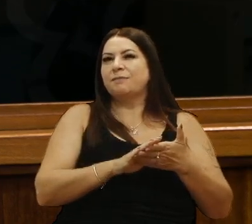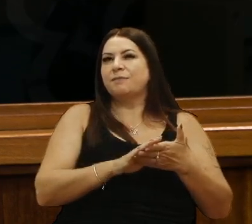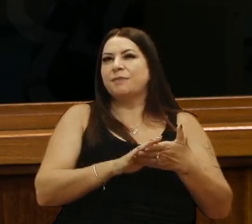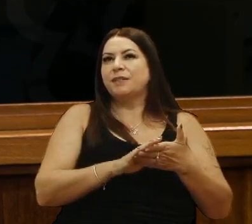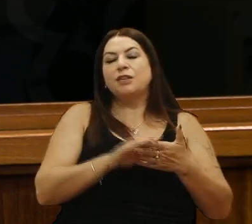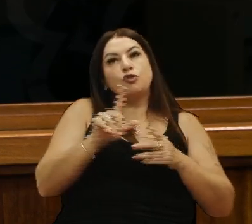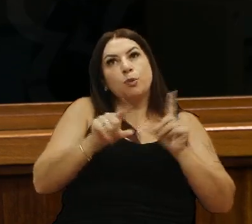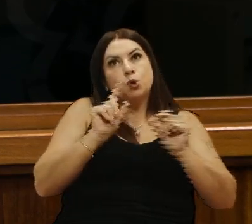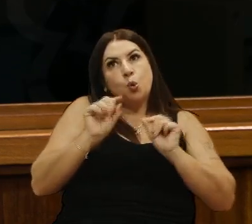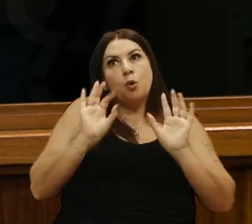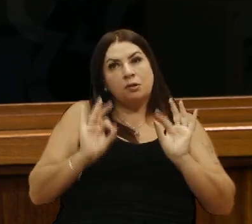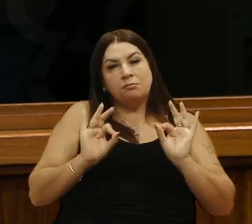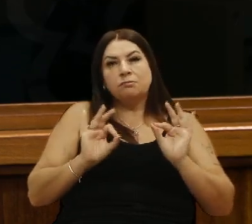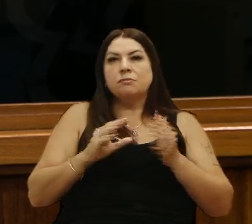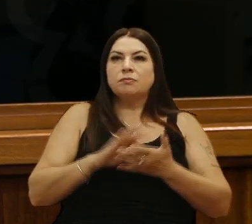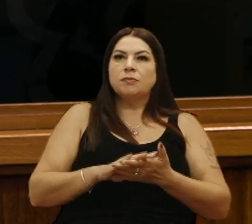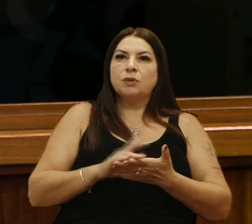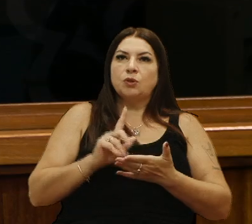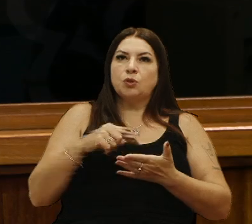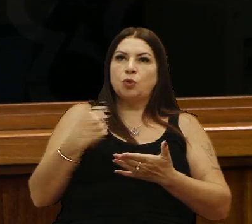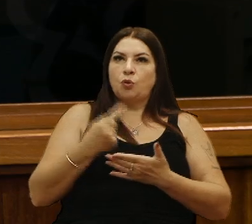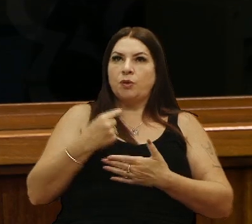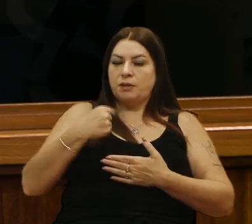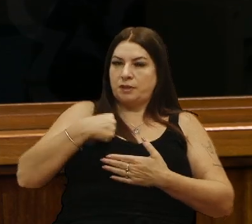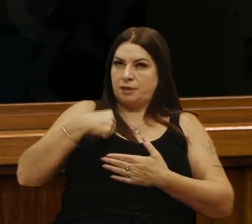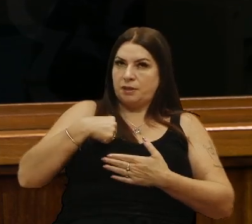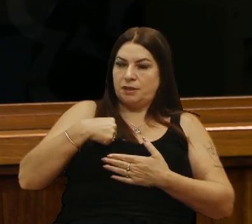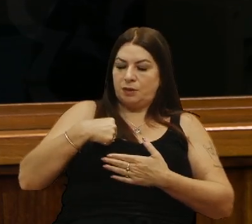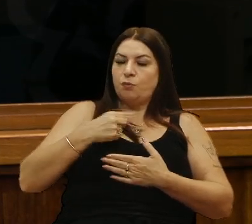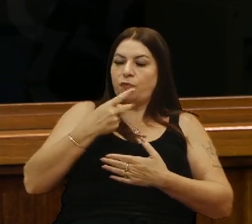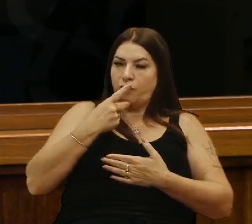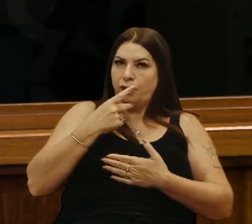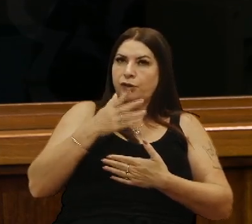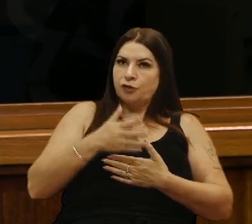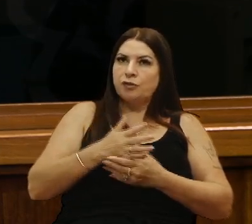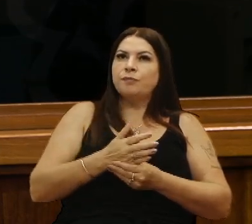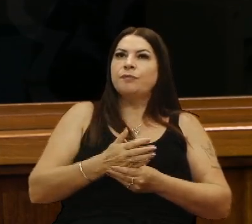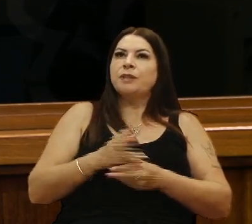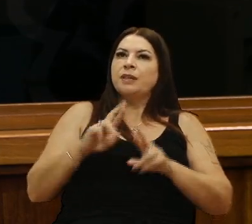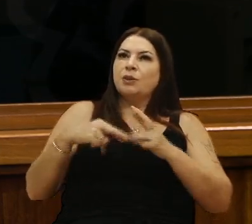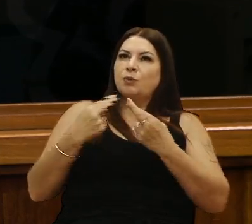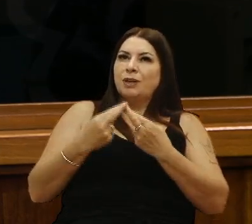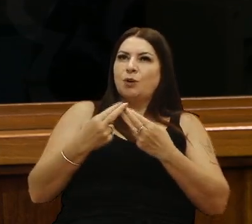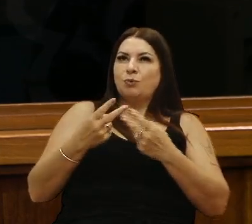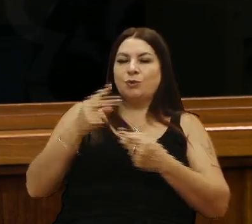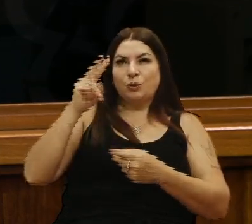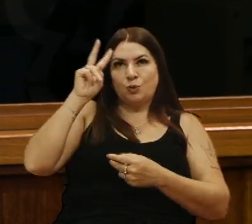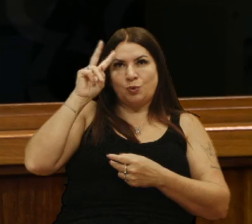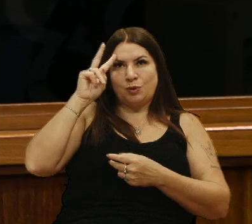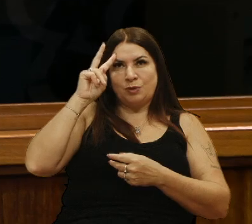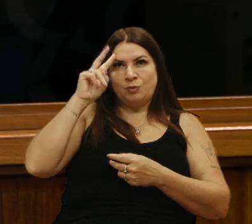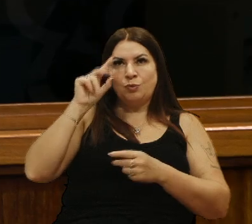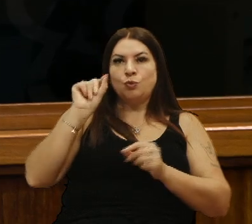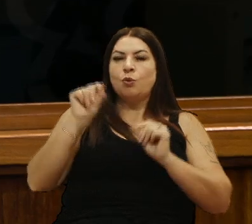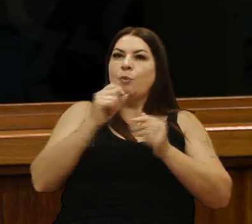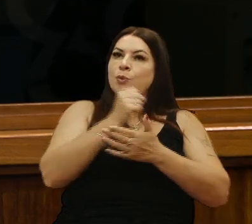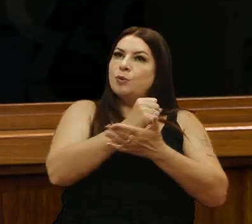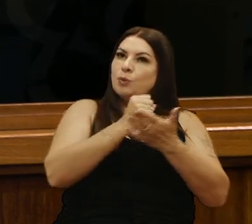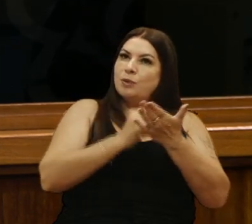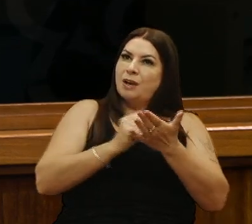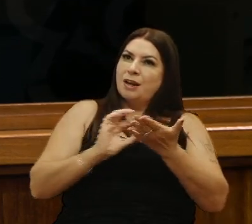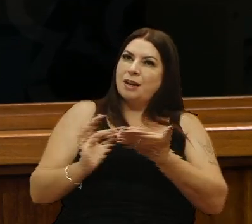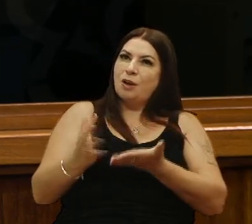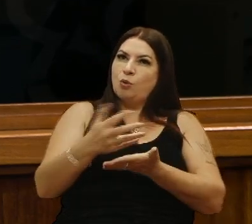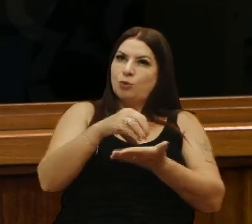uma alternativa. Eu especialmente falei naquela reunião de segunda sobre aqueles contratos que a